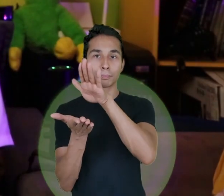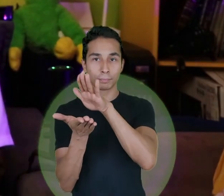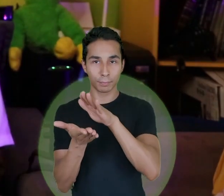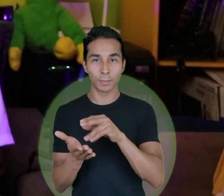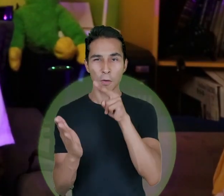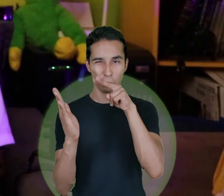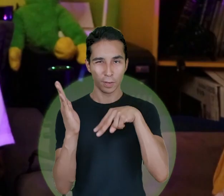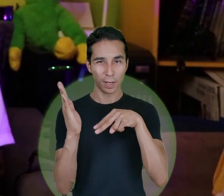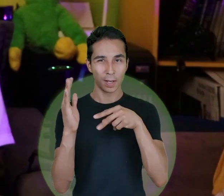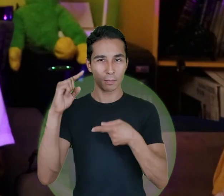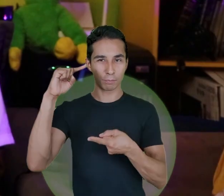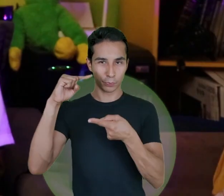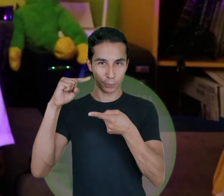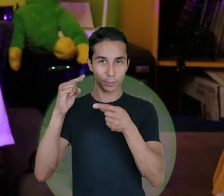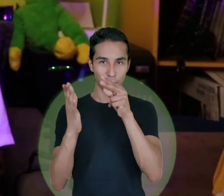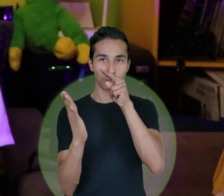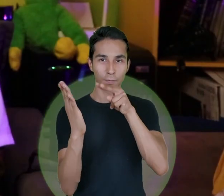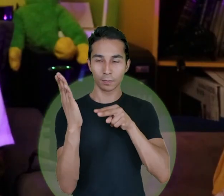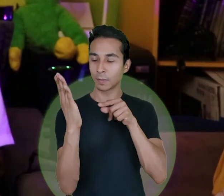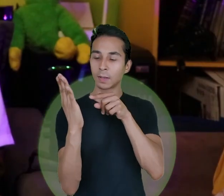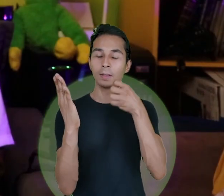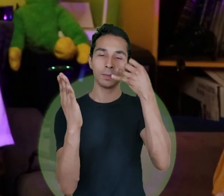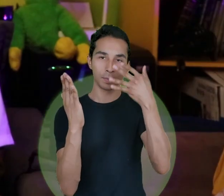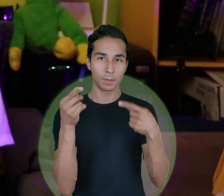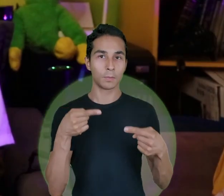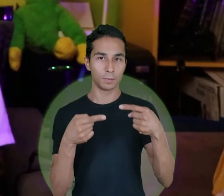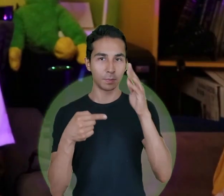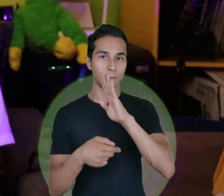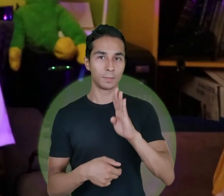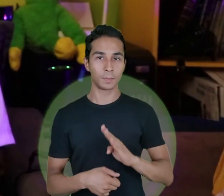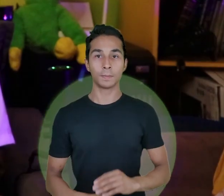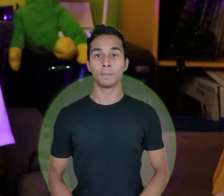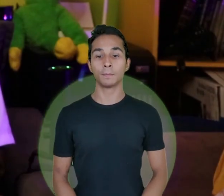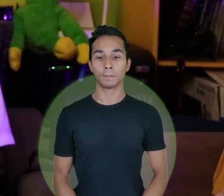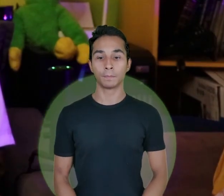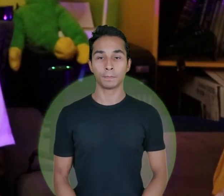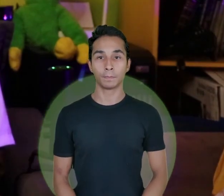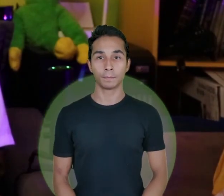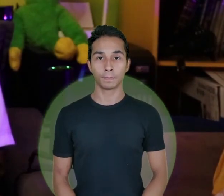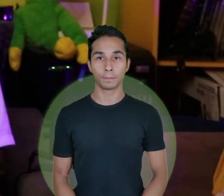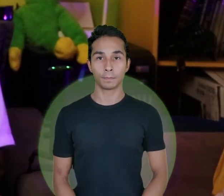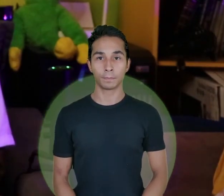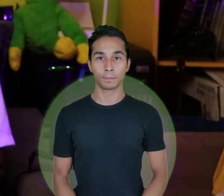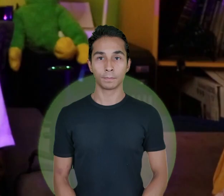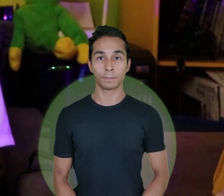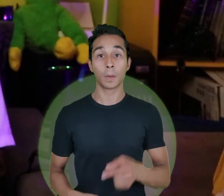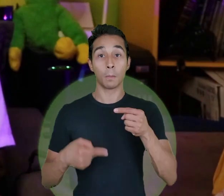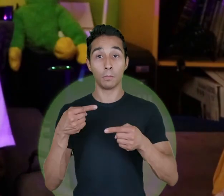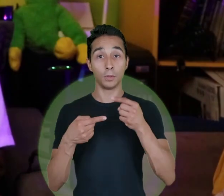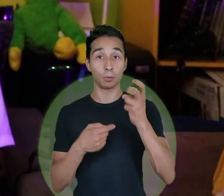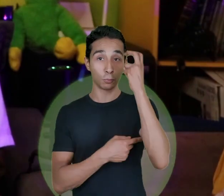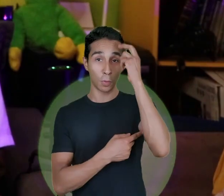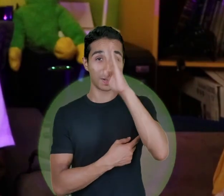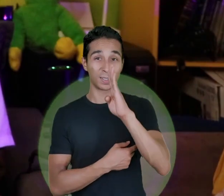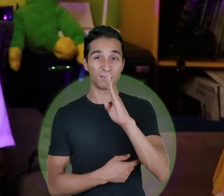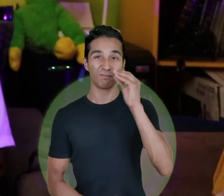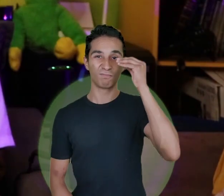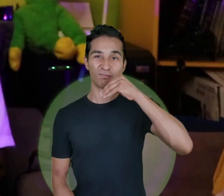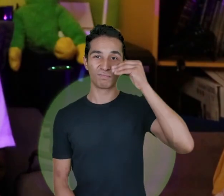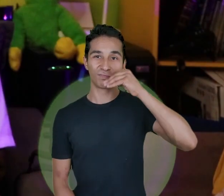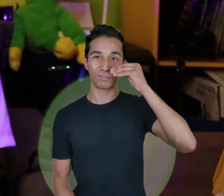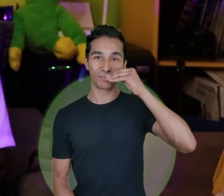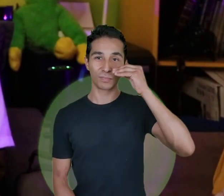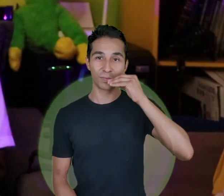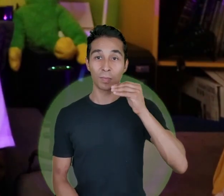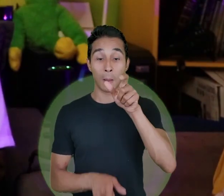trechinho aqui que ele fala sobre, né, a nossa política. A política cultural é fraca, já que o público não foi educado para ter uma